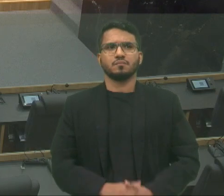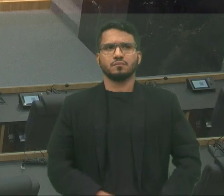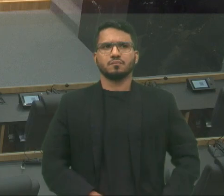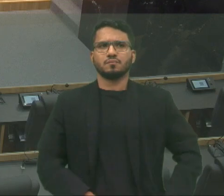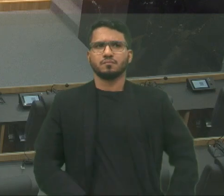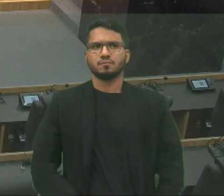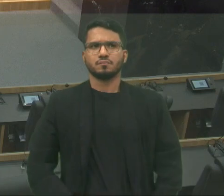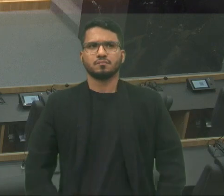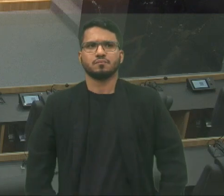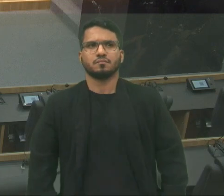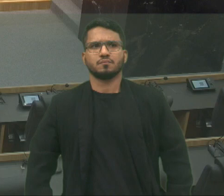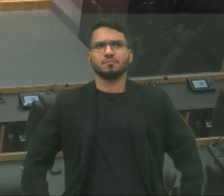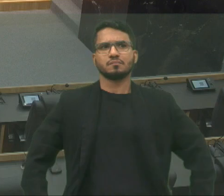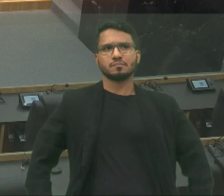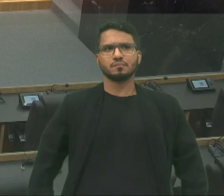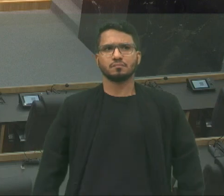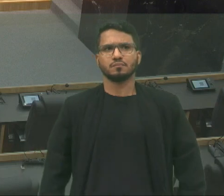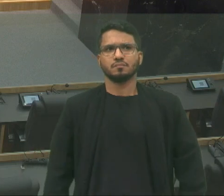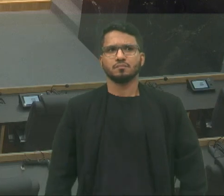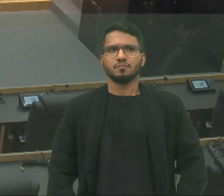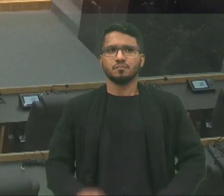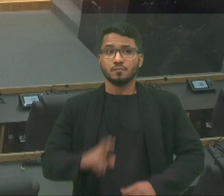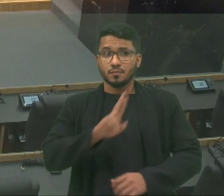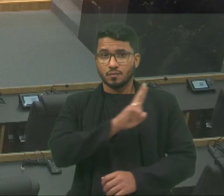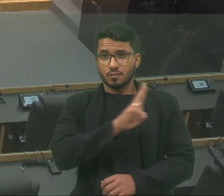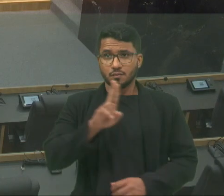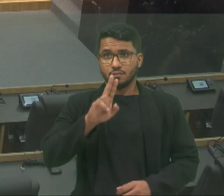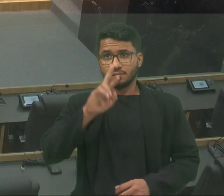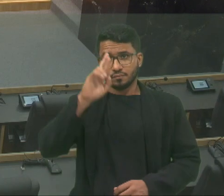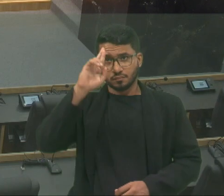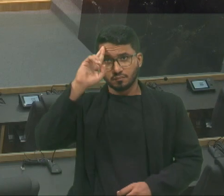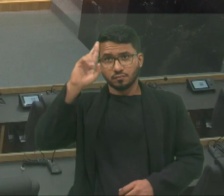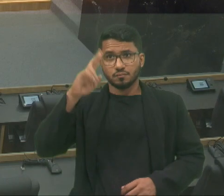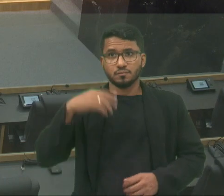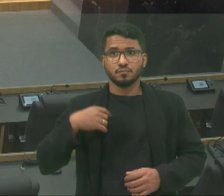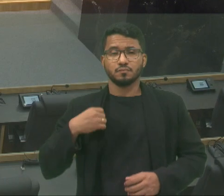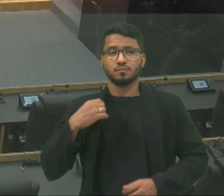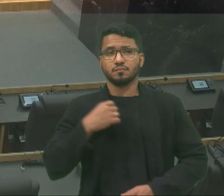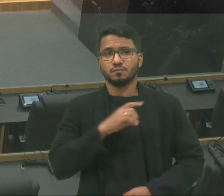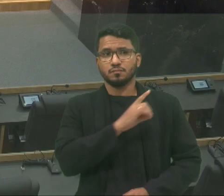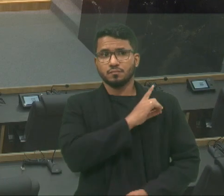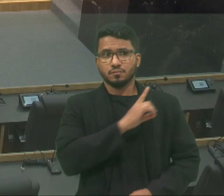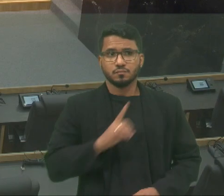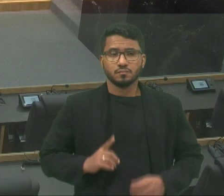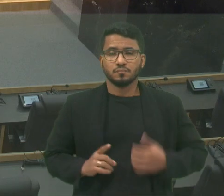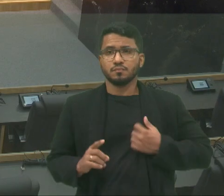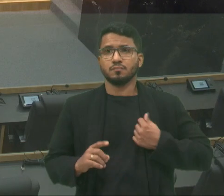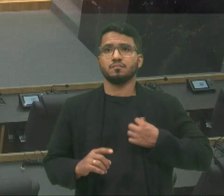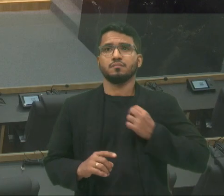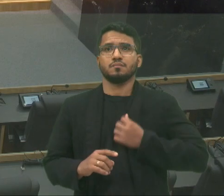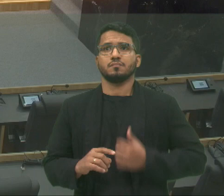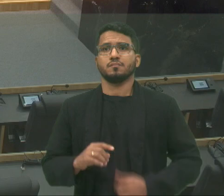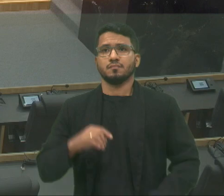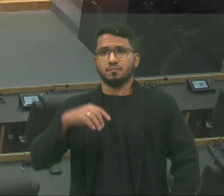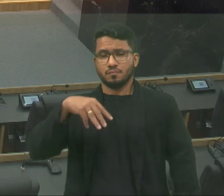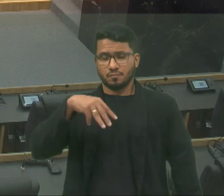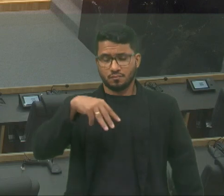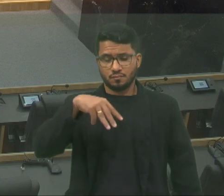Em nome do Sua Excelência, o deputado Marcos Vinícius Calume,